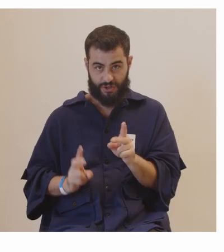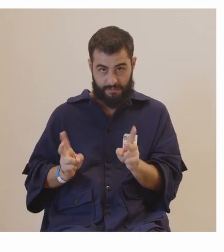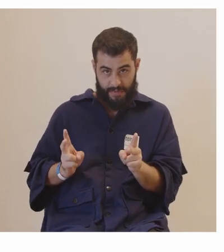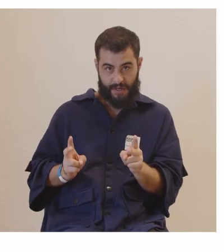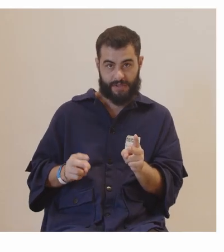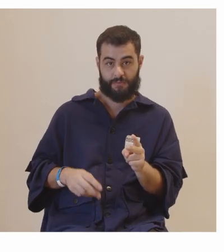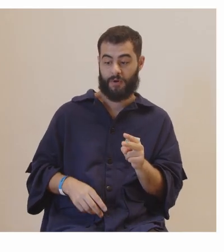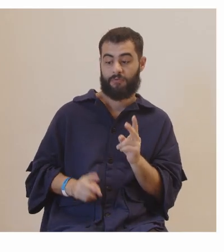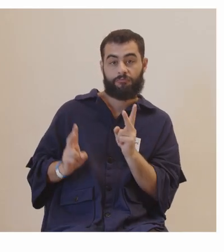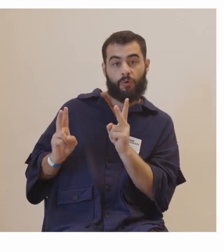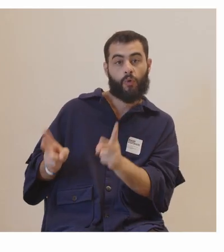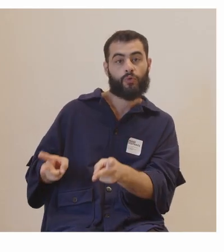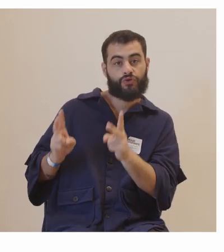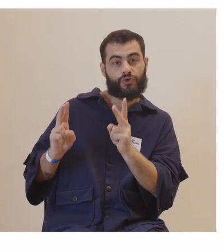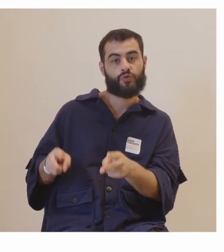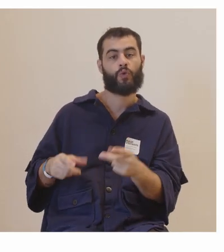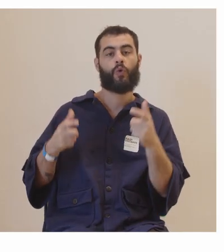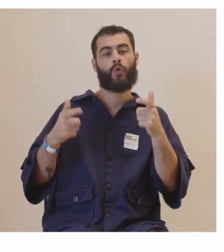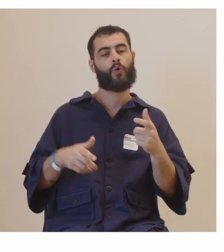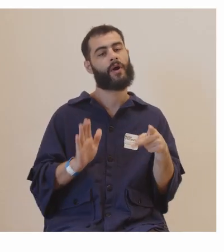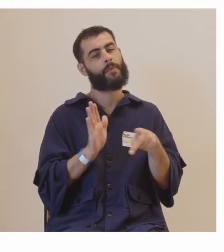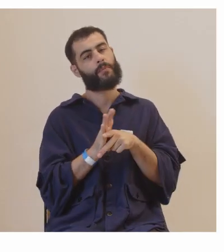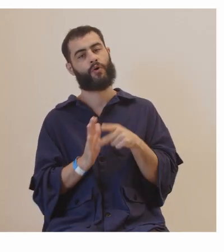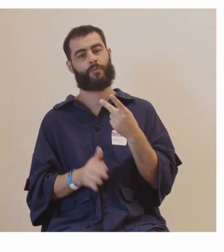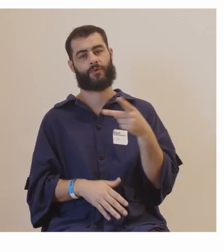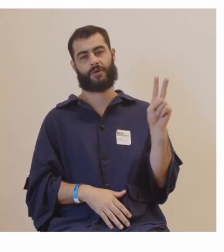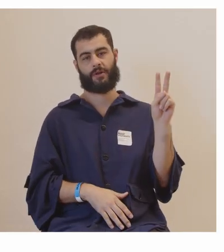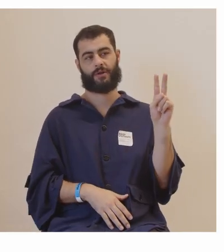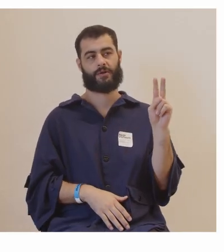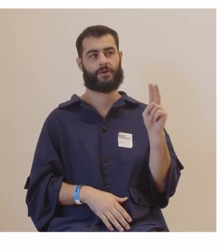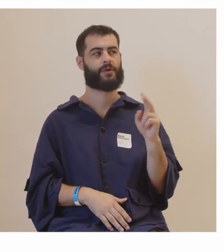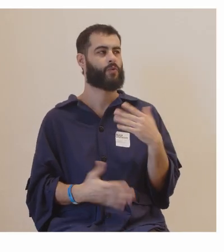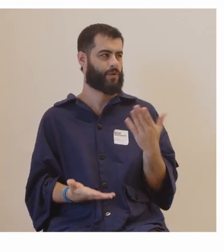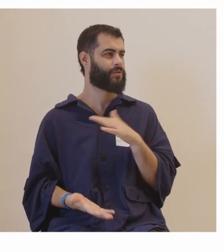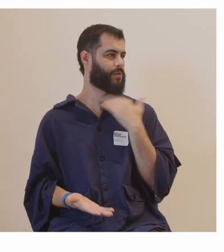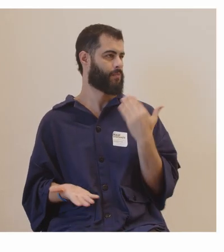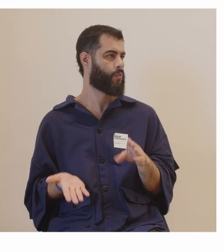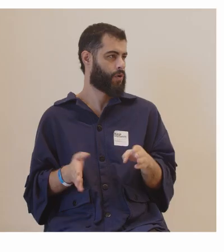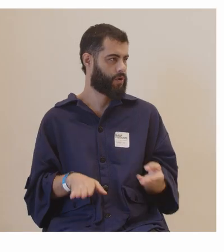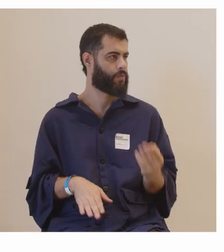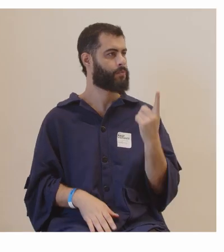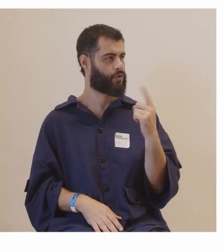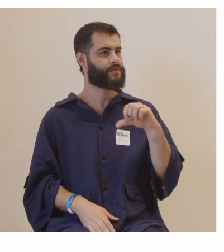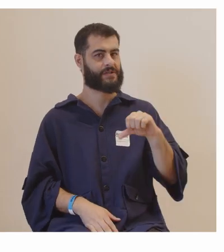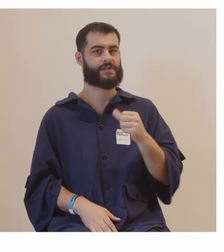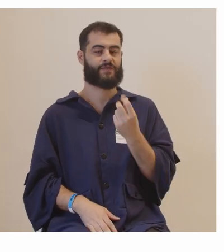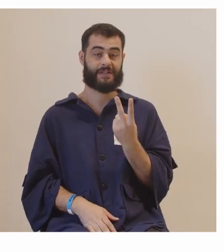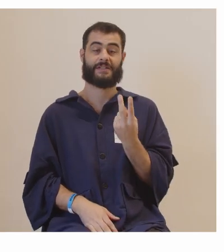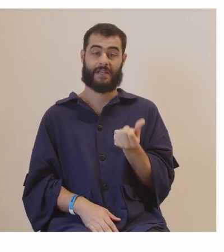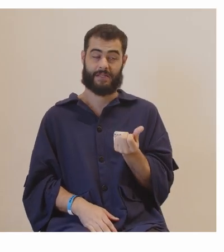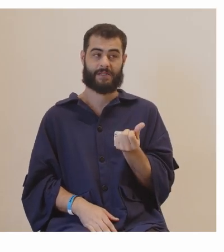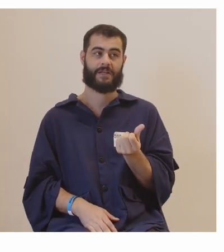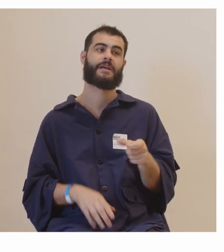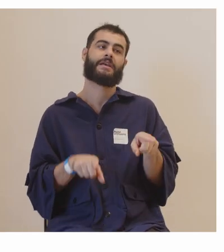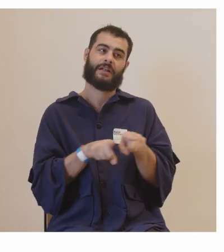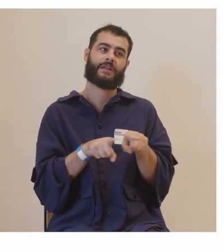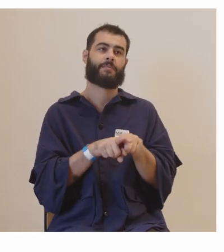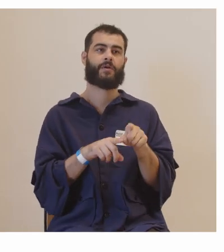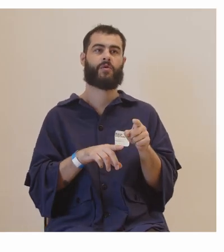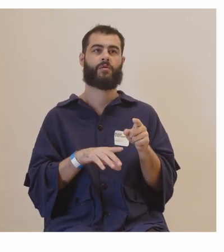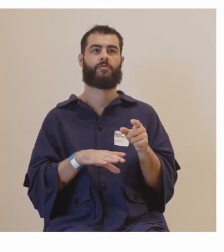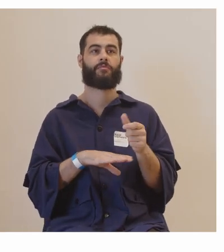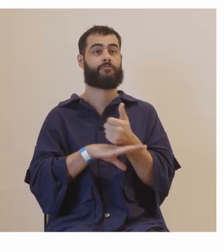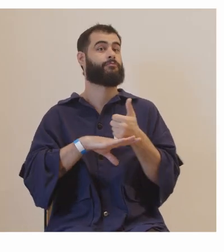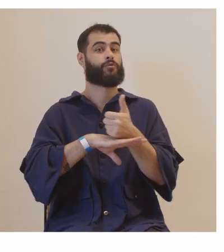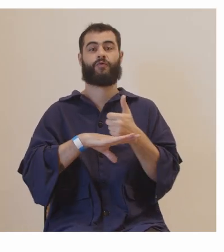esse recanto, né, esse refúgio do Monet, depois que ele morre em 1926, e que também é uma pintora amadora, né?